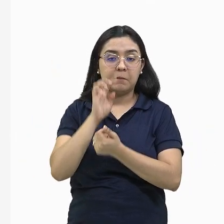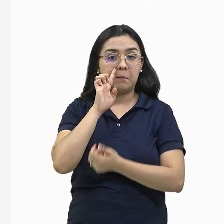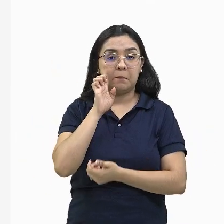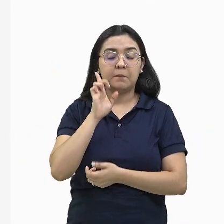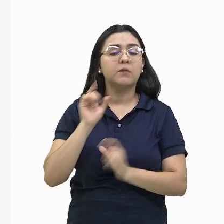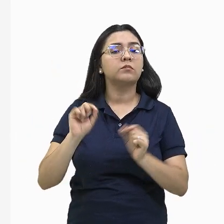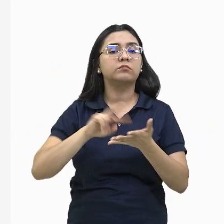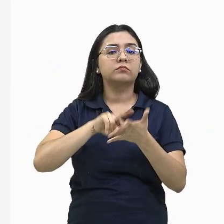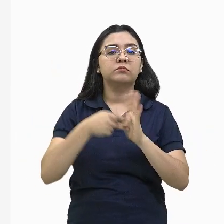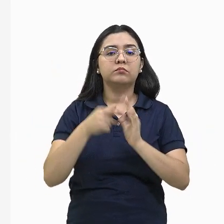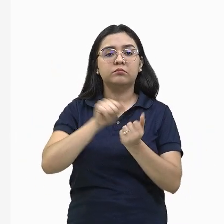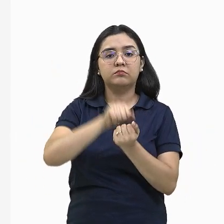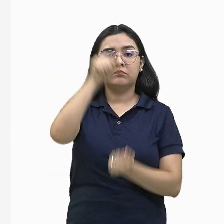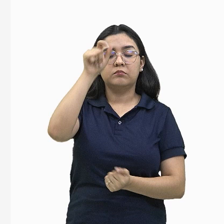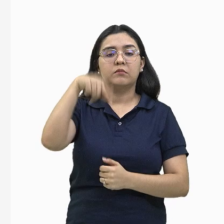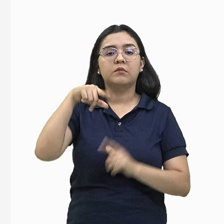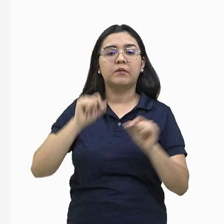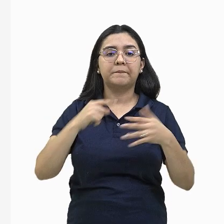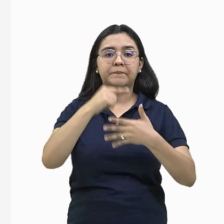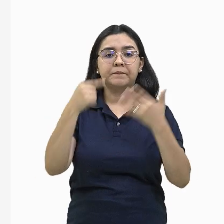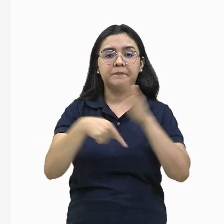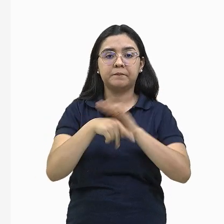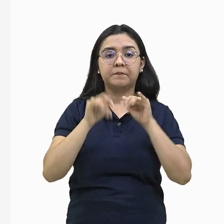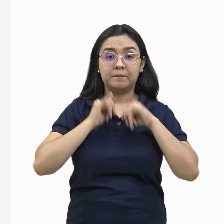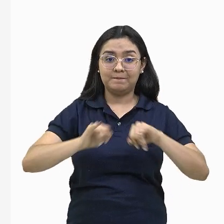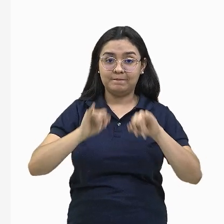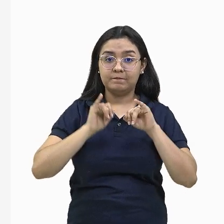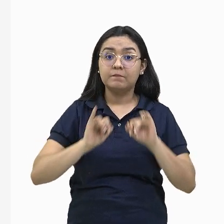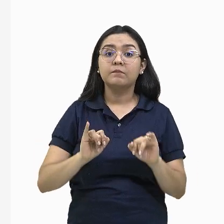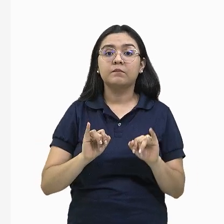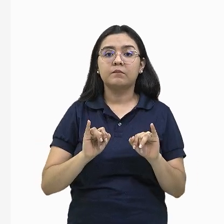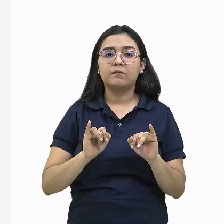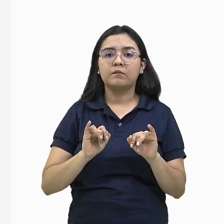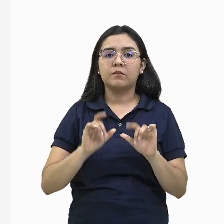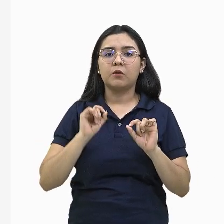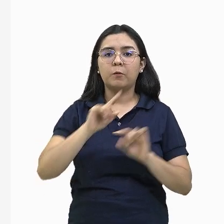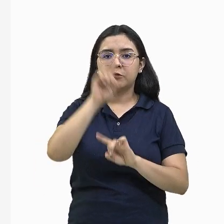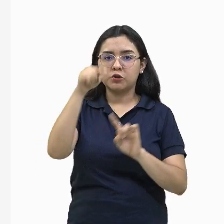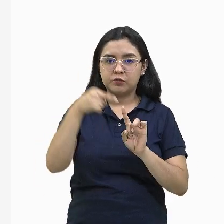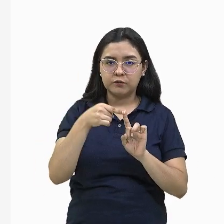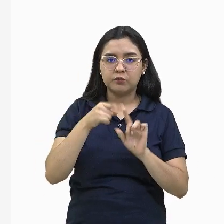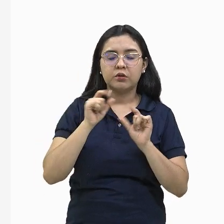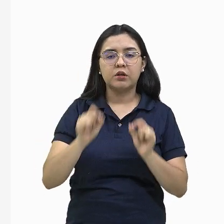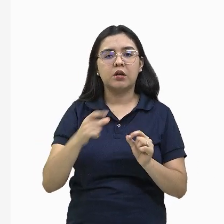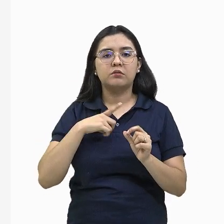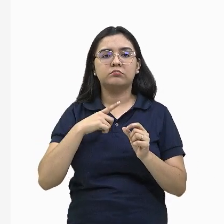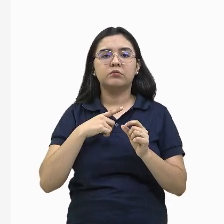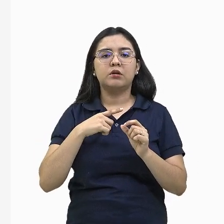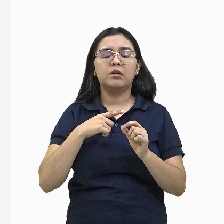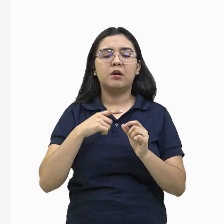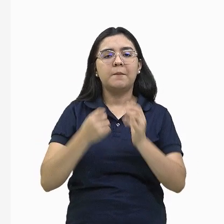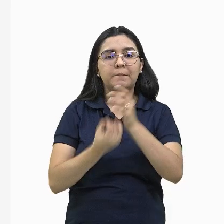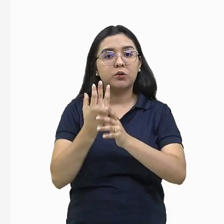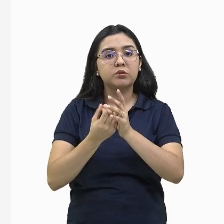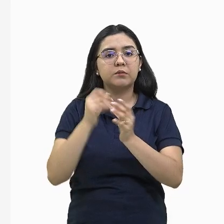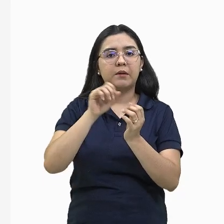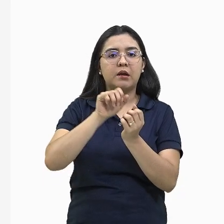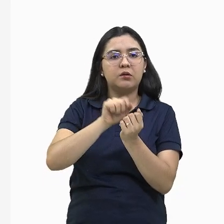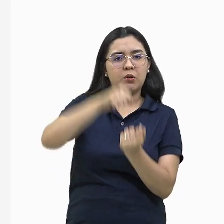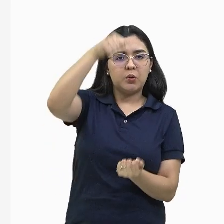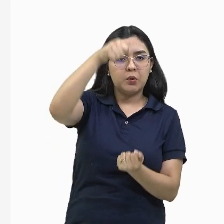que é o cartaz? O cartaz é uma peça publicitária feita para ser colocada em lugar